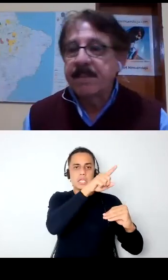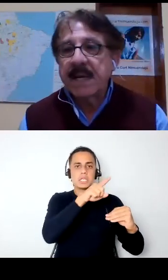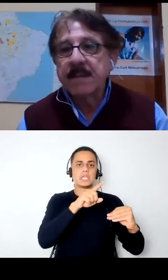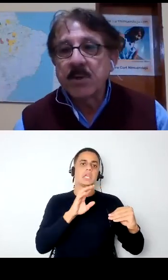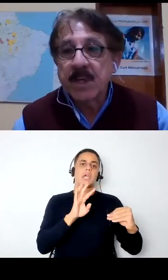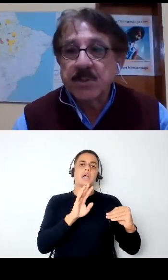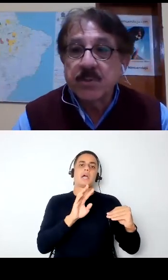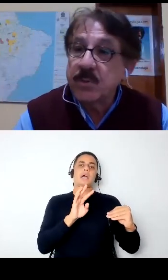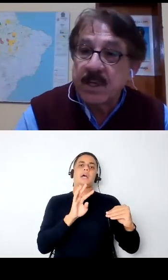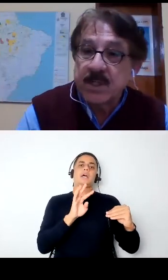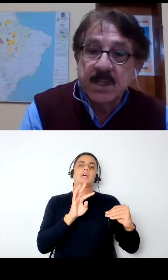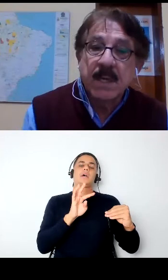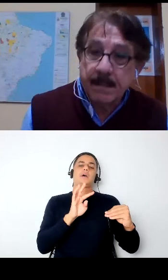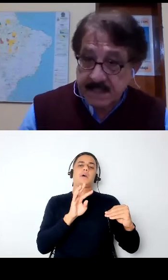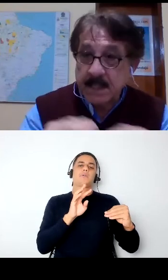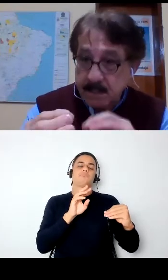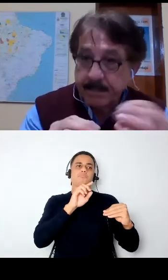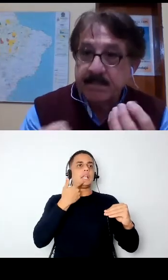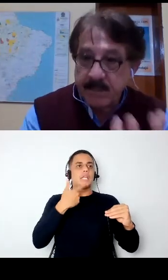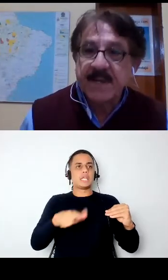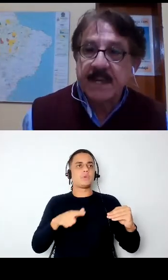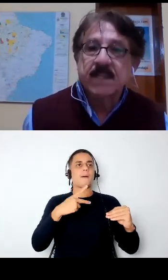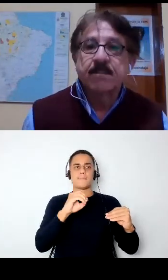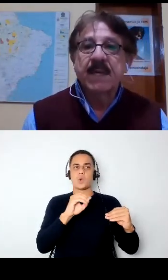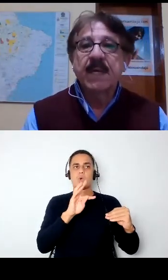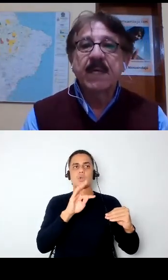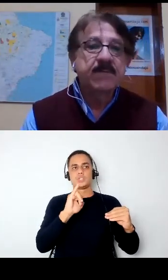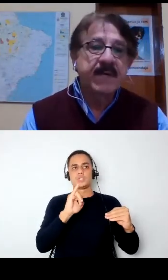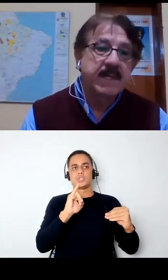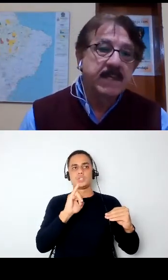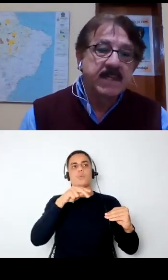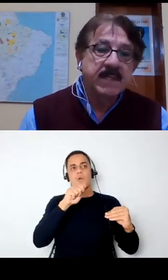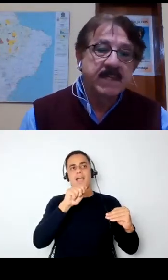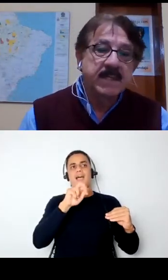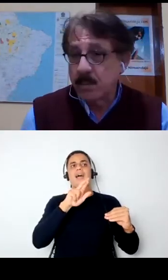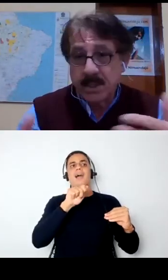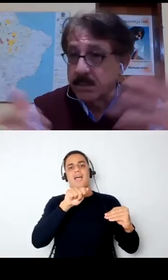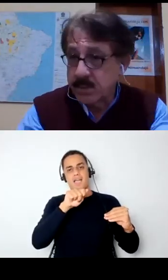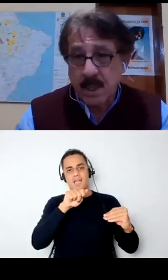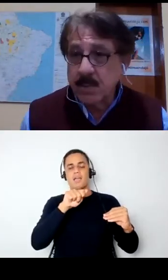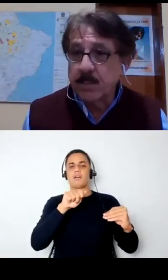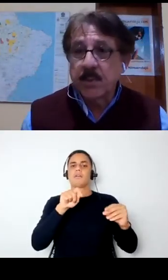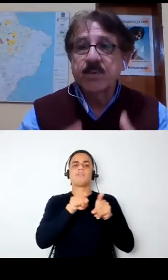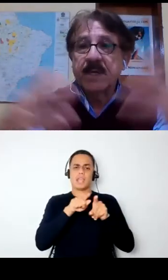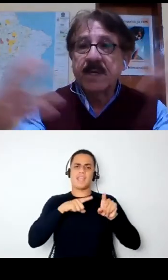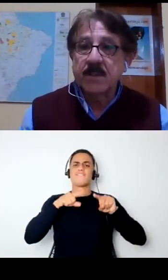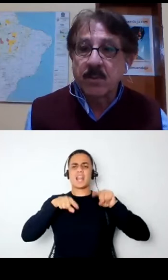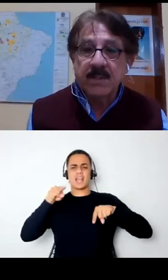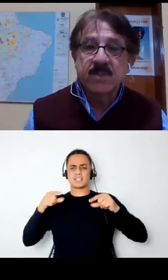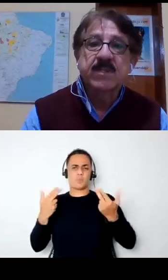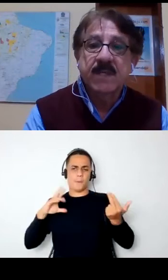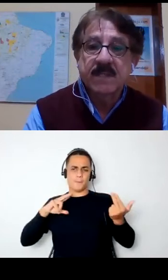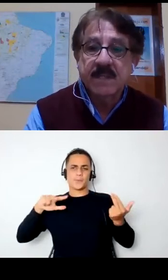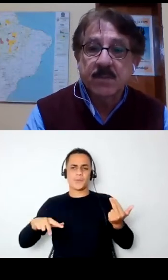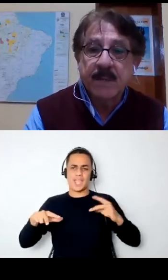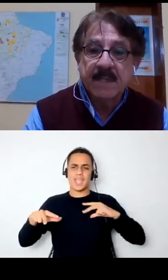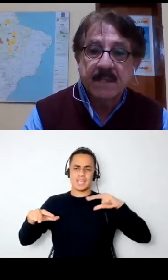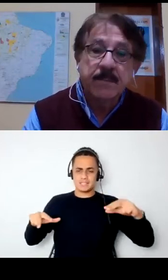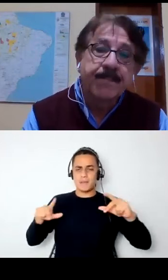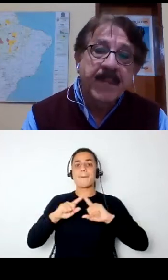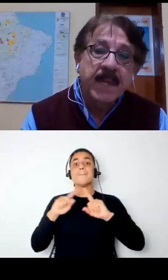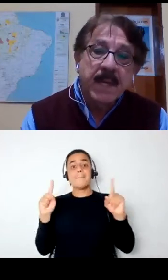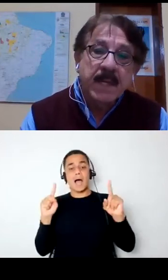na Paraíba, Rio Grande do Norte, apesar das diferenças pequenas, variantes, etc., como temos no português em longas distâncias